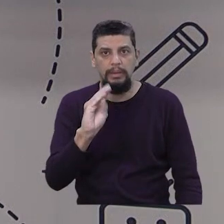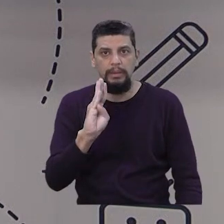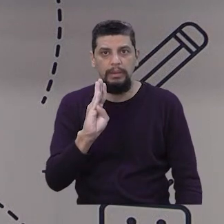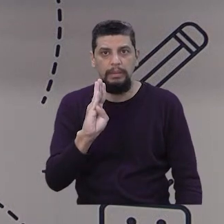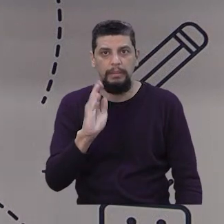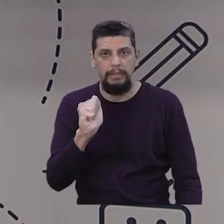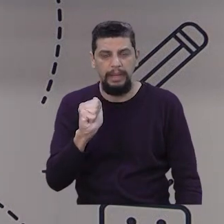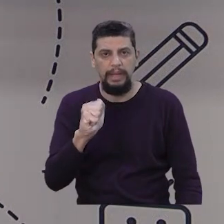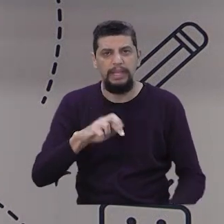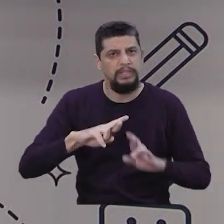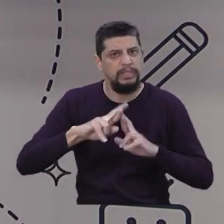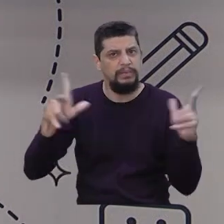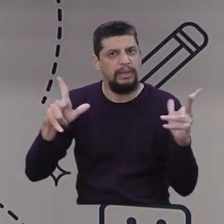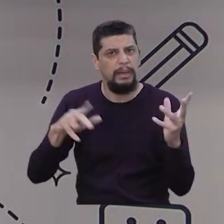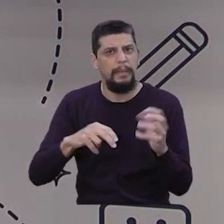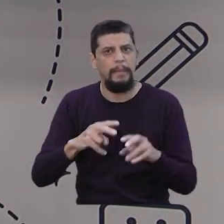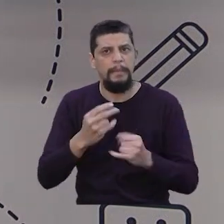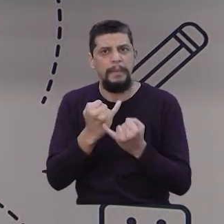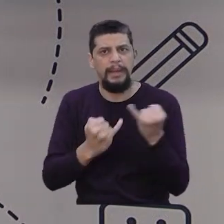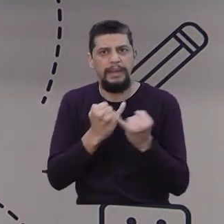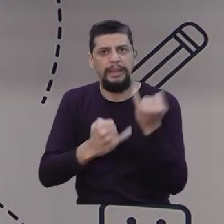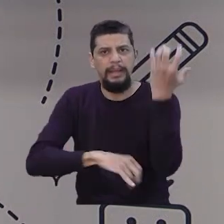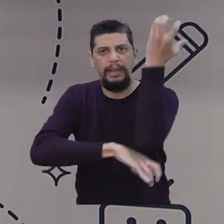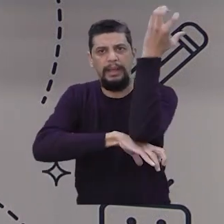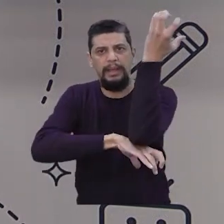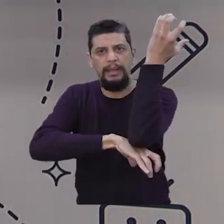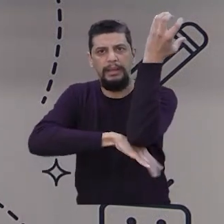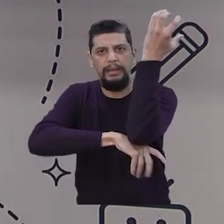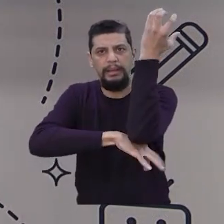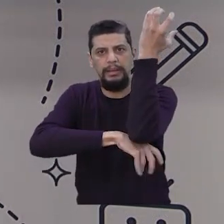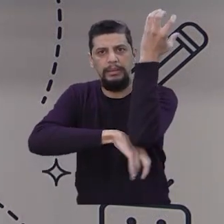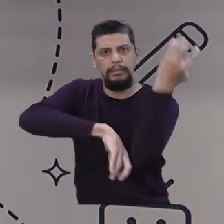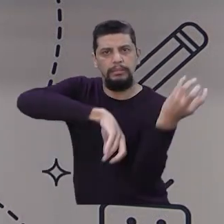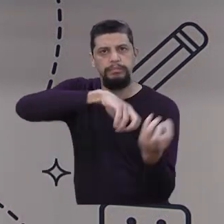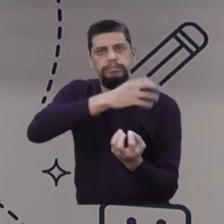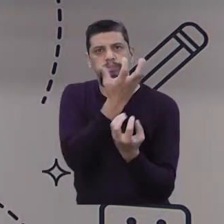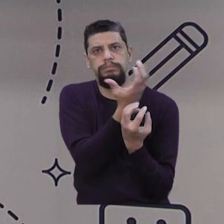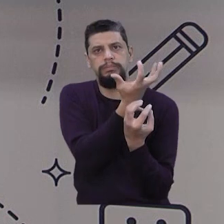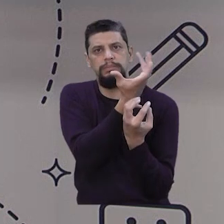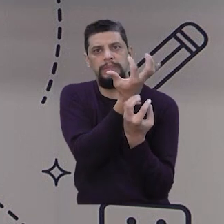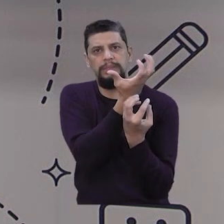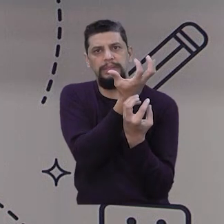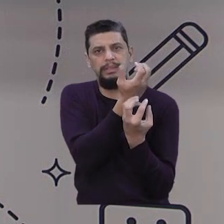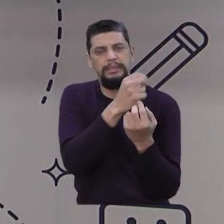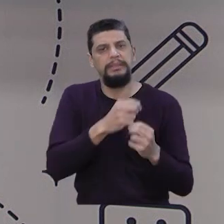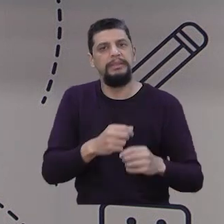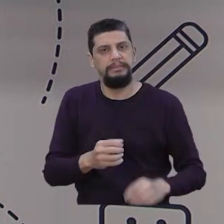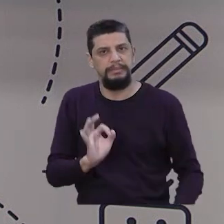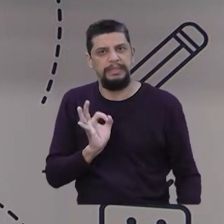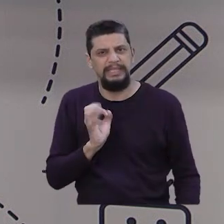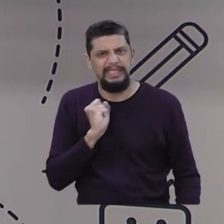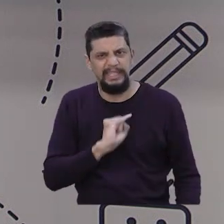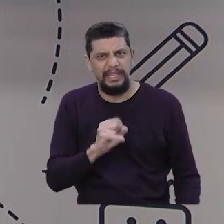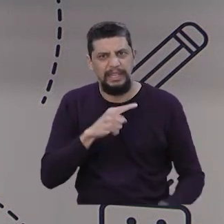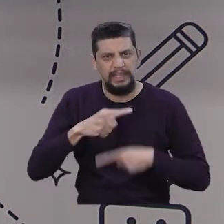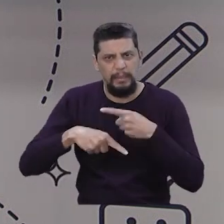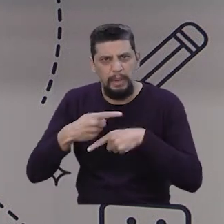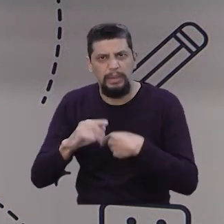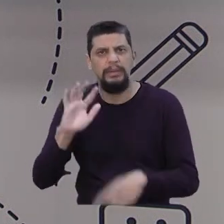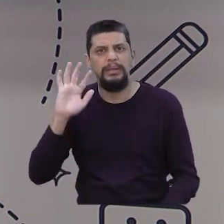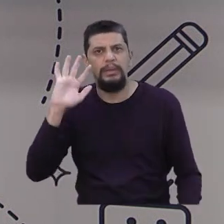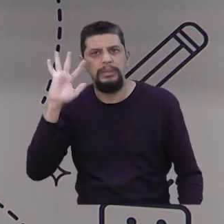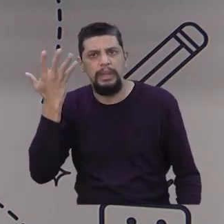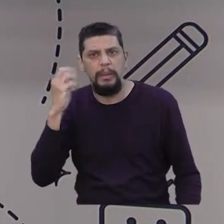diferente. Parece que as raízes estão para cima e o restante da árvore ficou para baixo. Será que depois